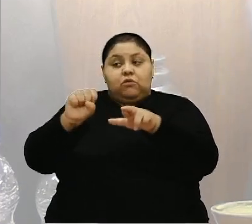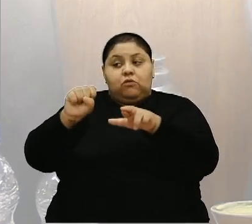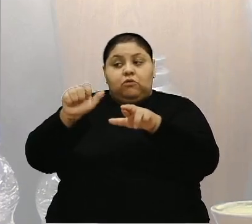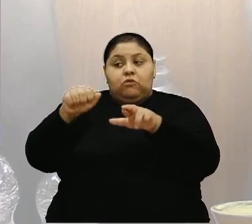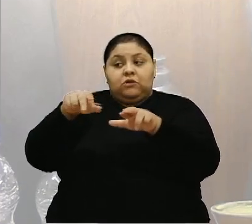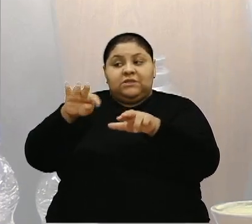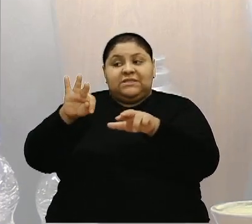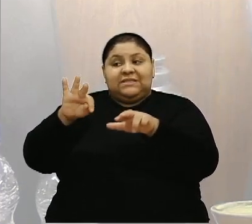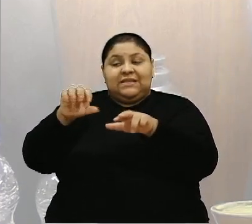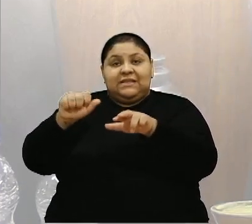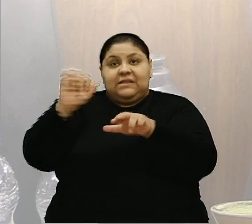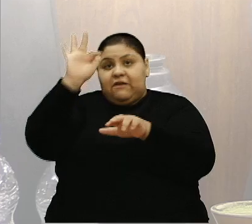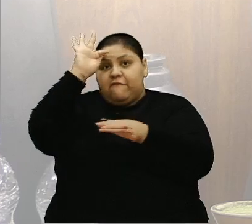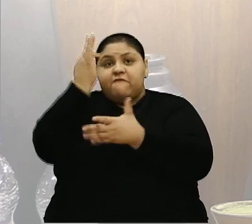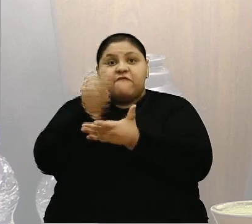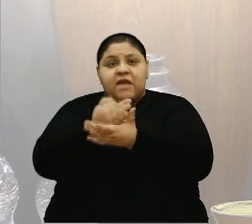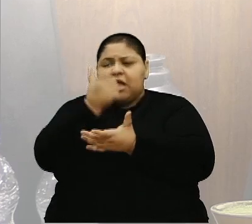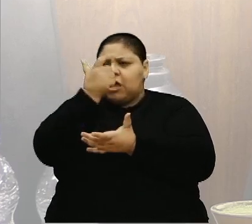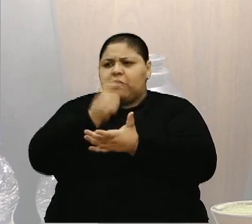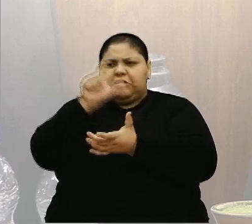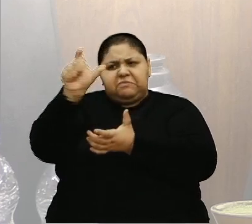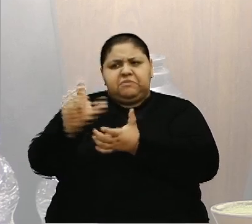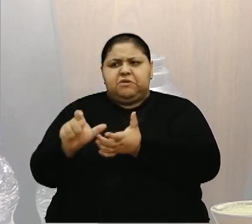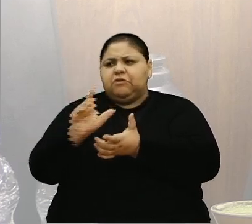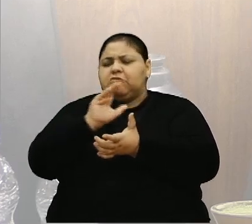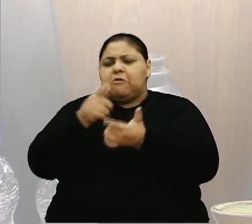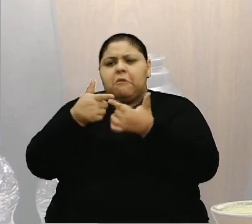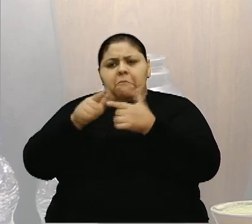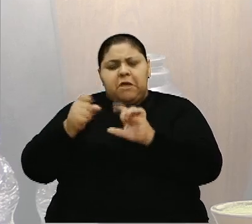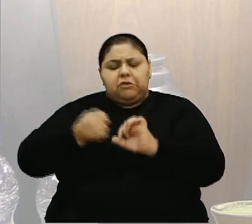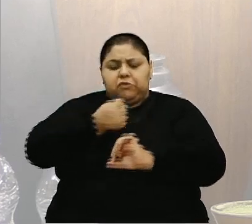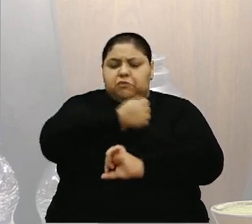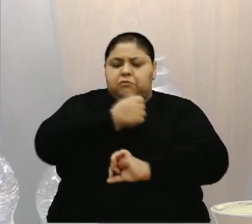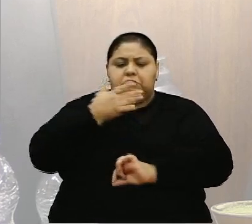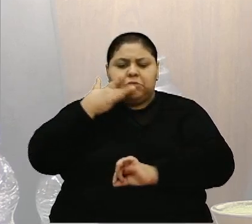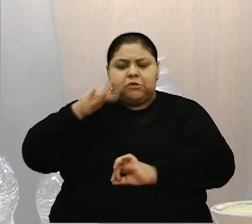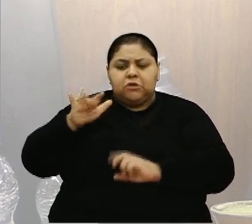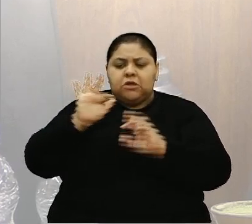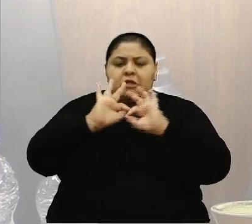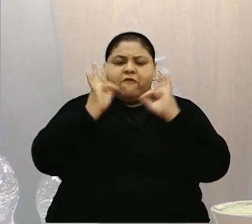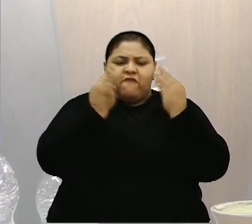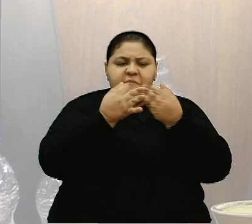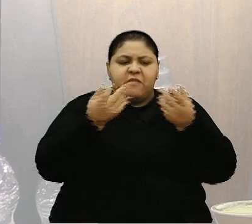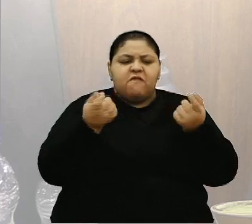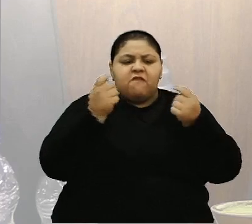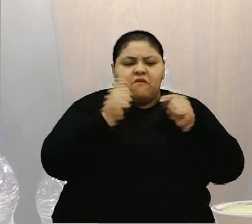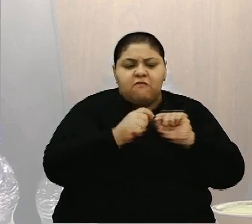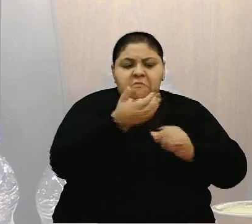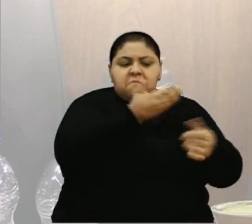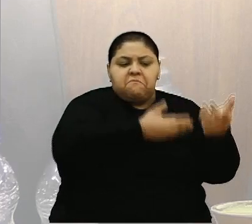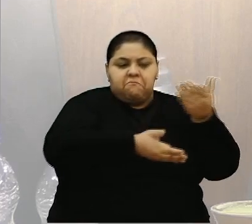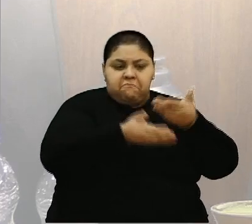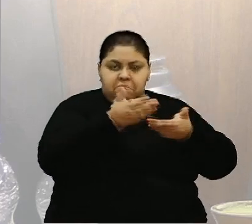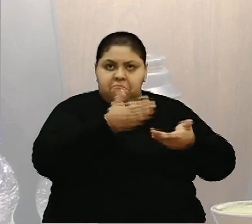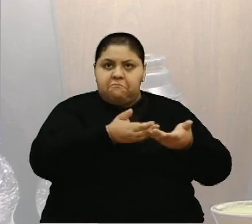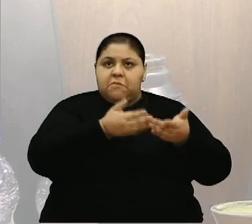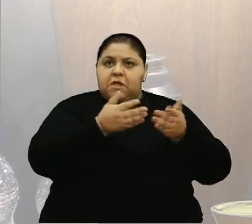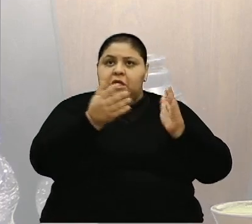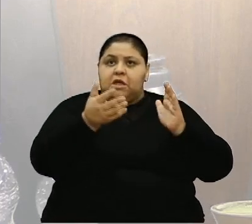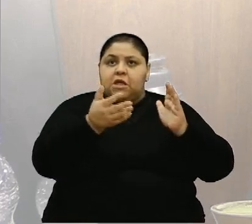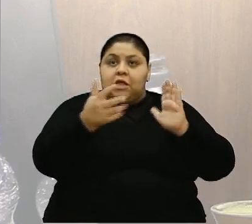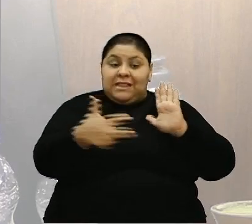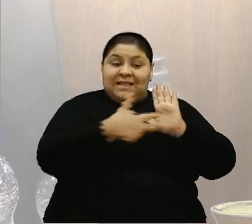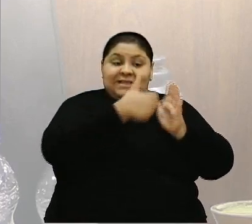que não conhece. Mas no número de crianças, famílias que precisam do atendimento da atenção básica